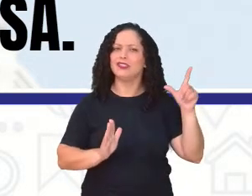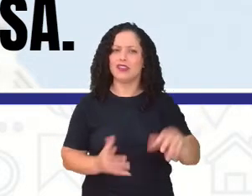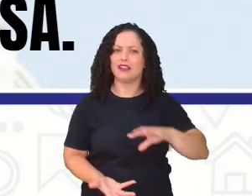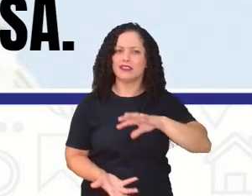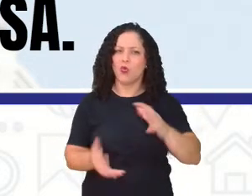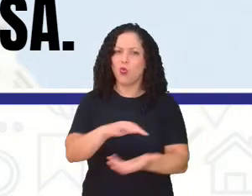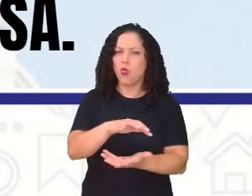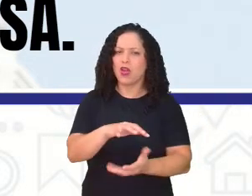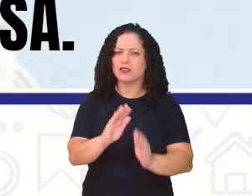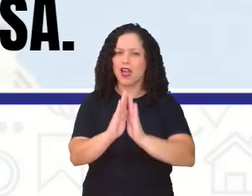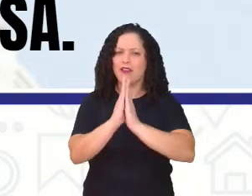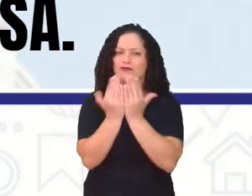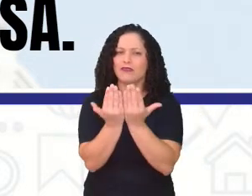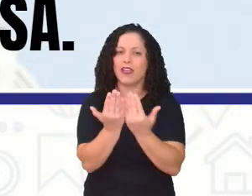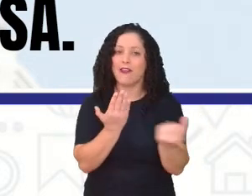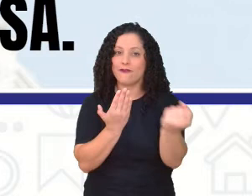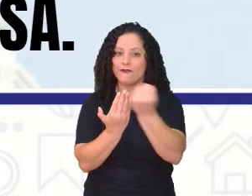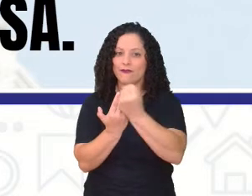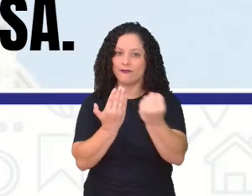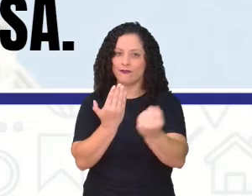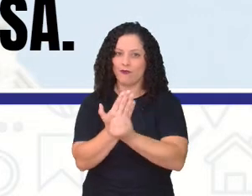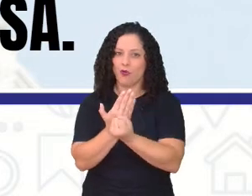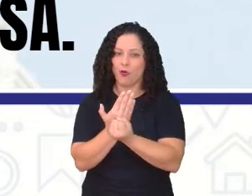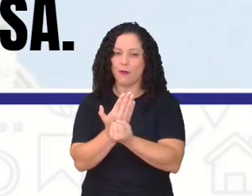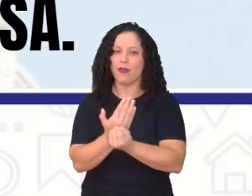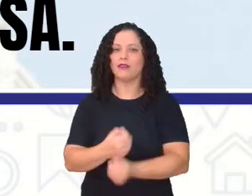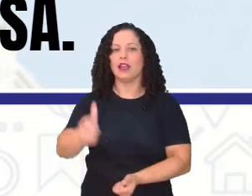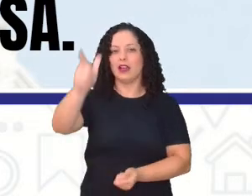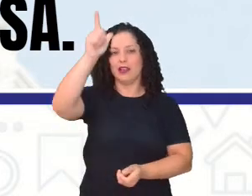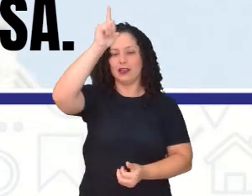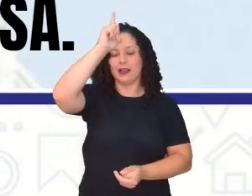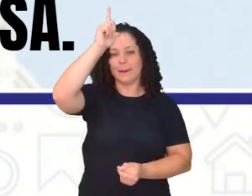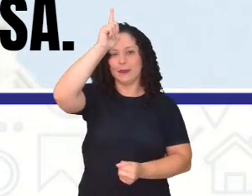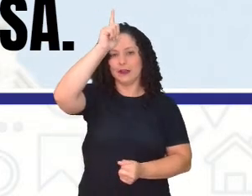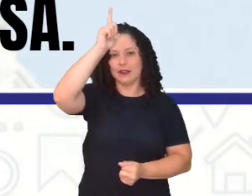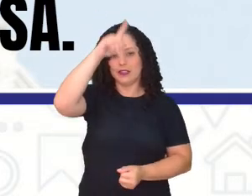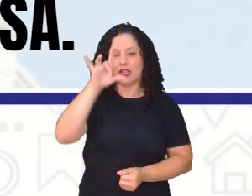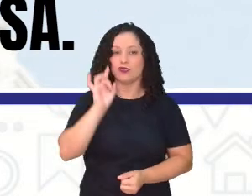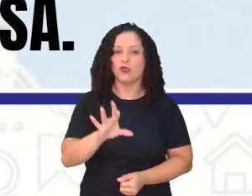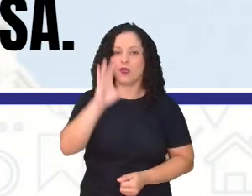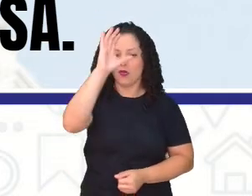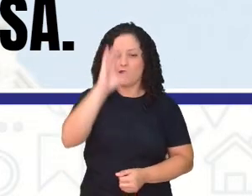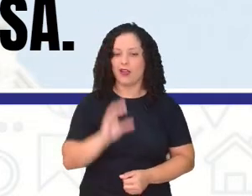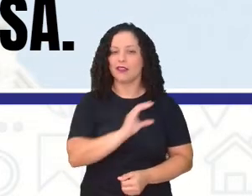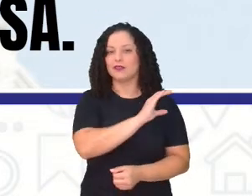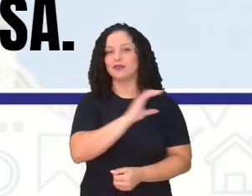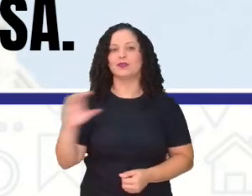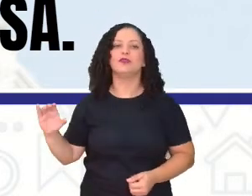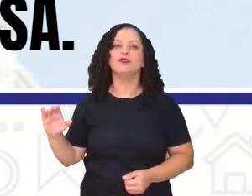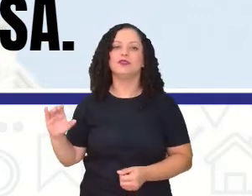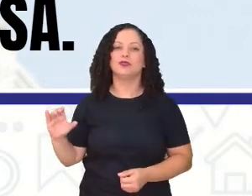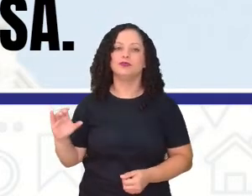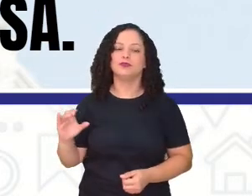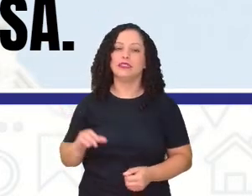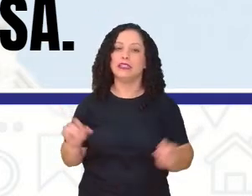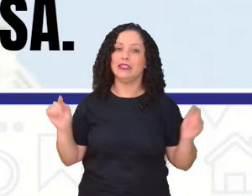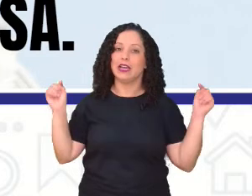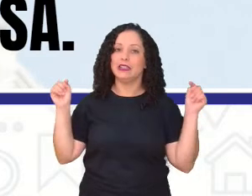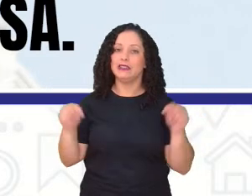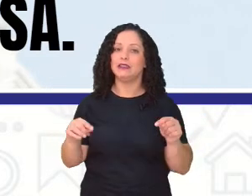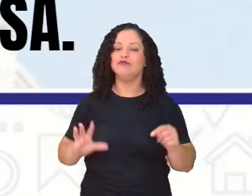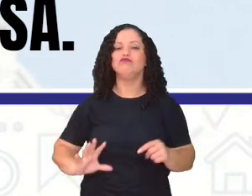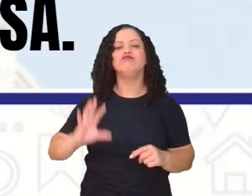Reforma Protestante, ela era um país majoritariamente católico romano, e nesse sentido, o que é que